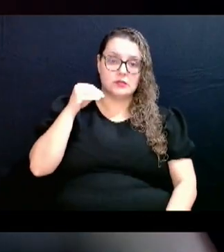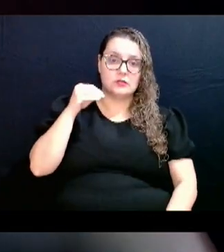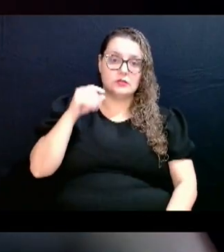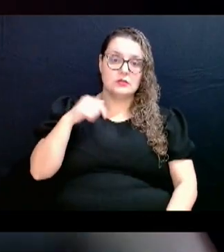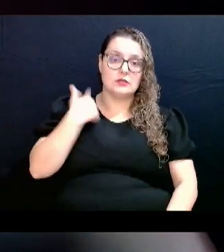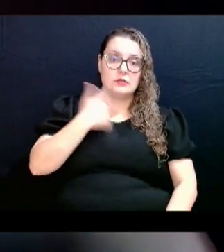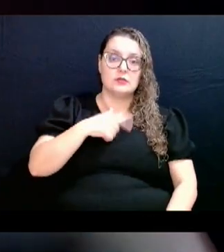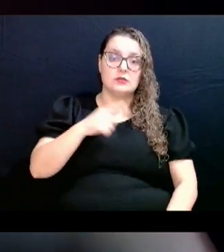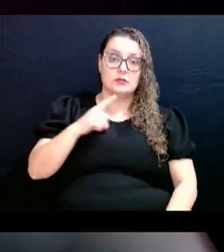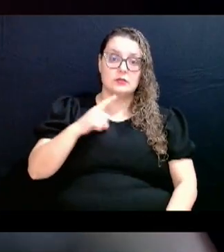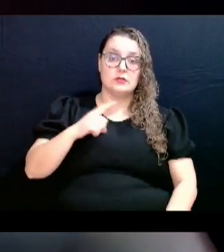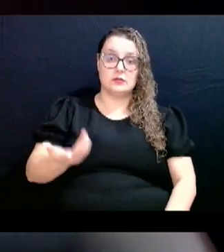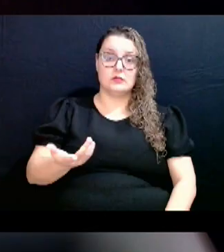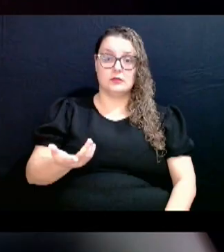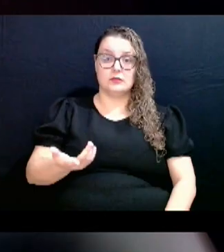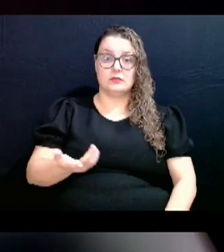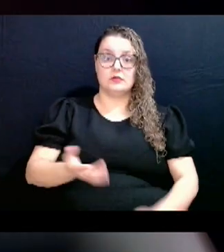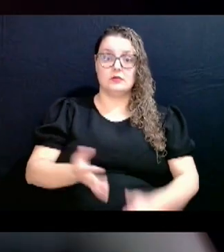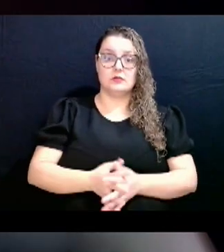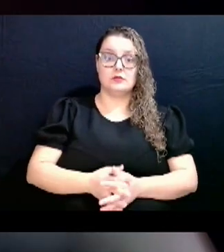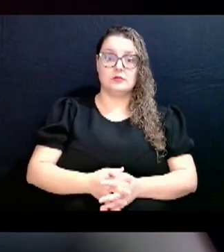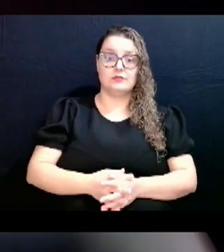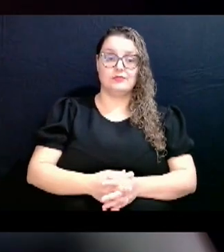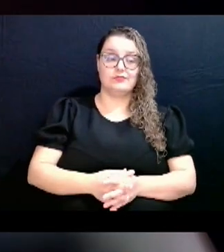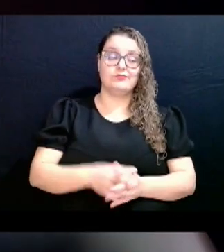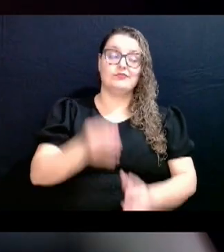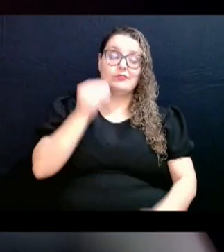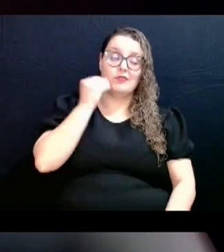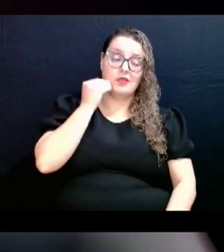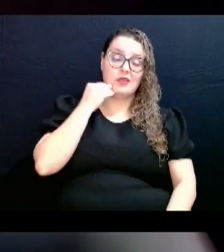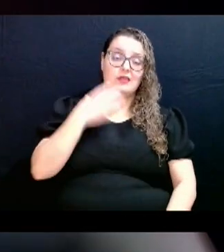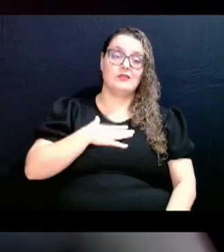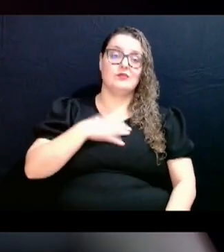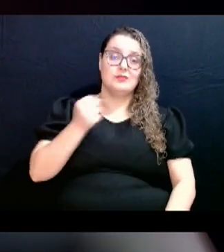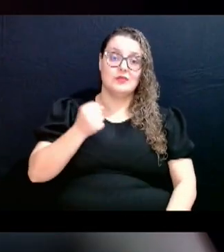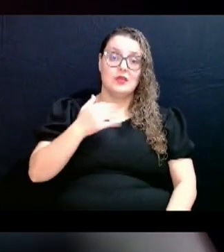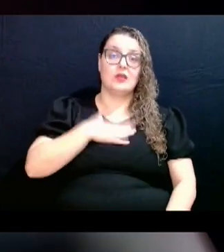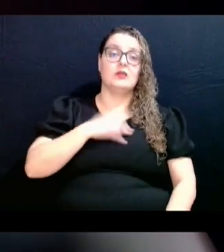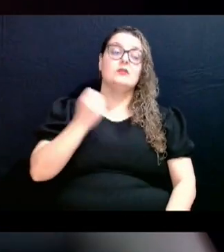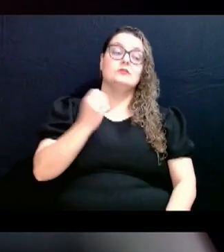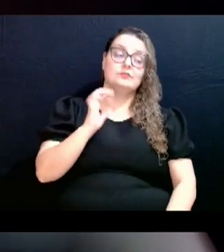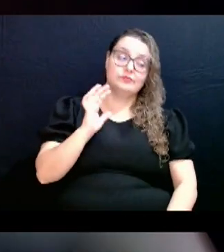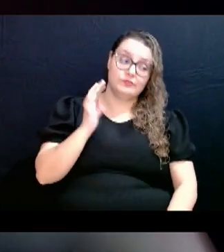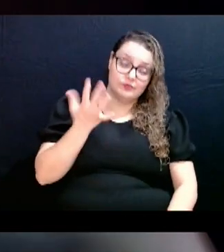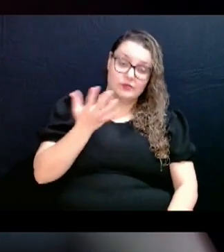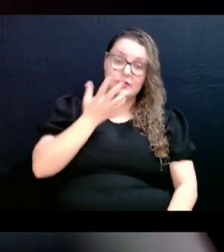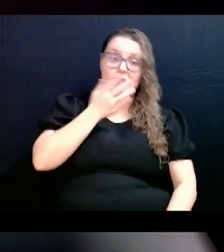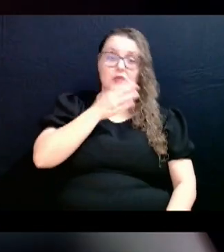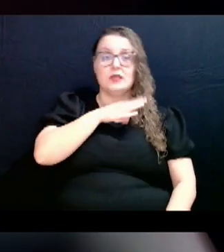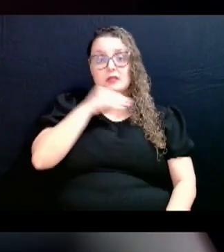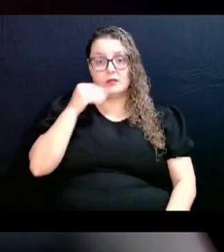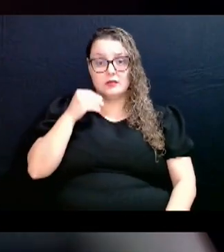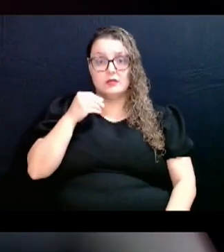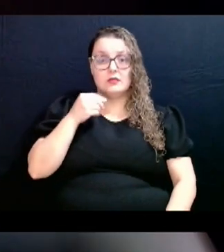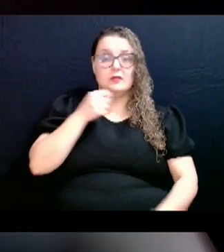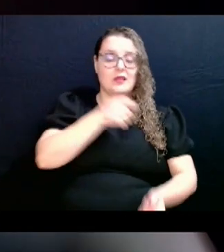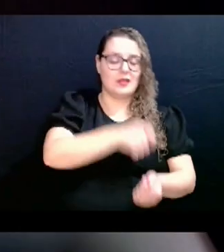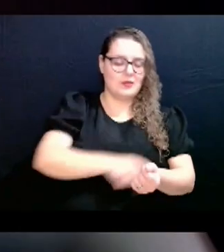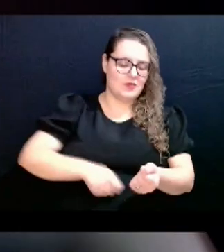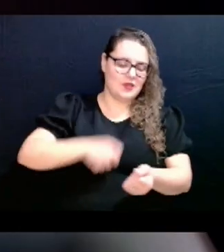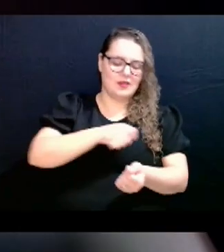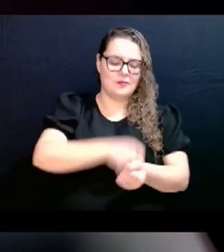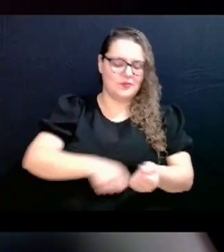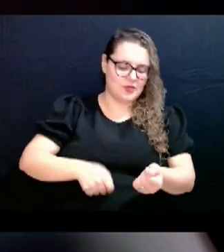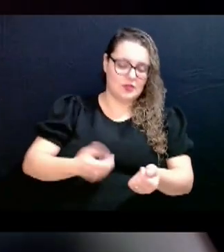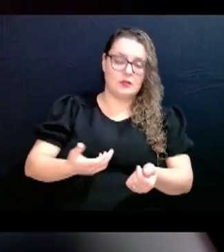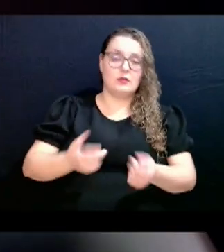casos de tentativas de suicídio, suicídios acontecendo entre adolescentes, automutilação, uma série de